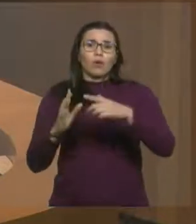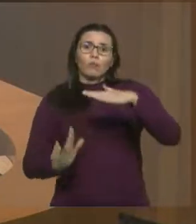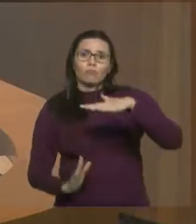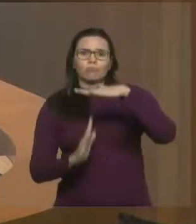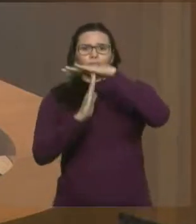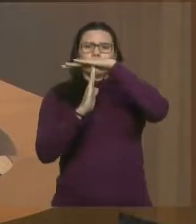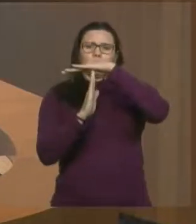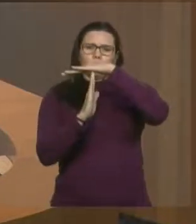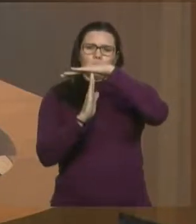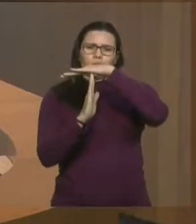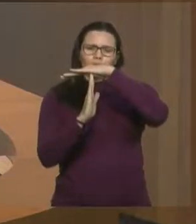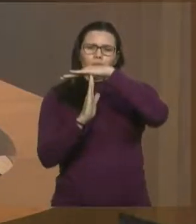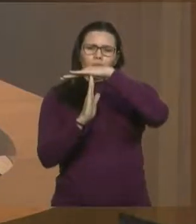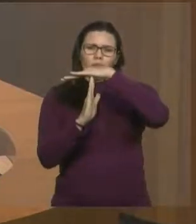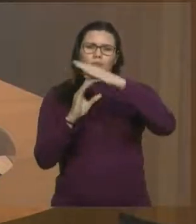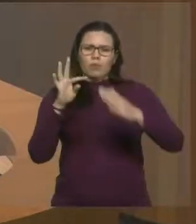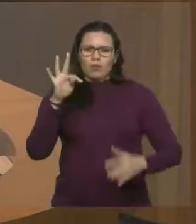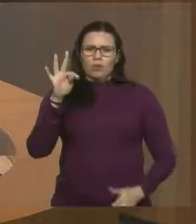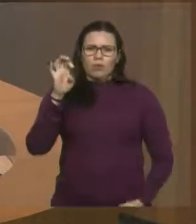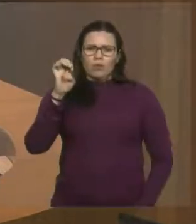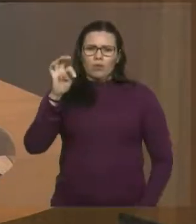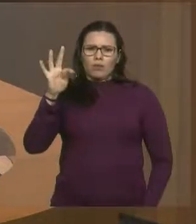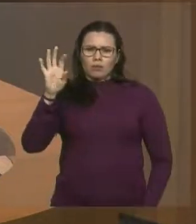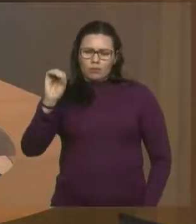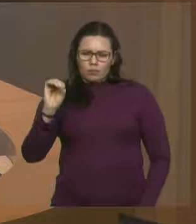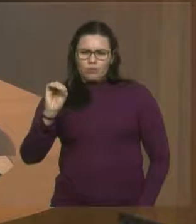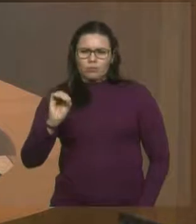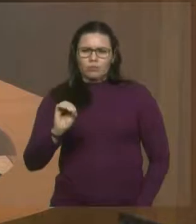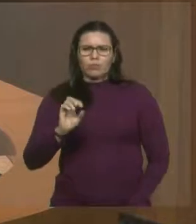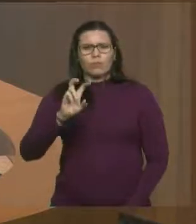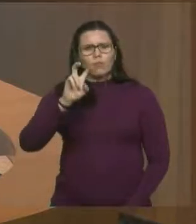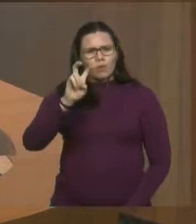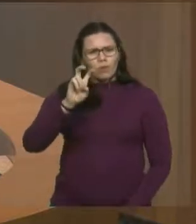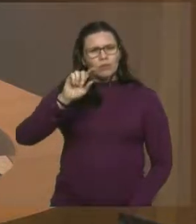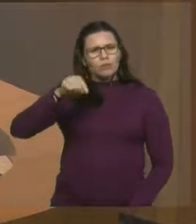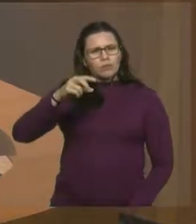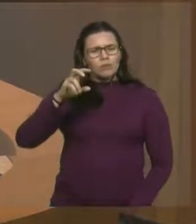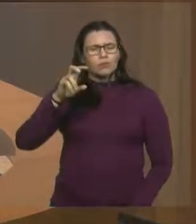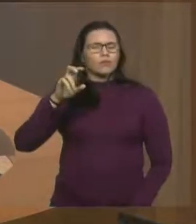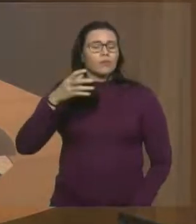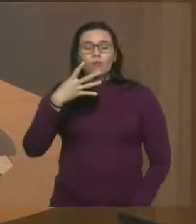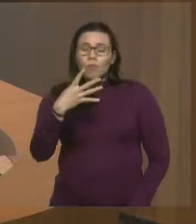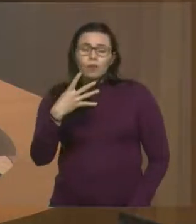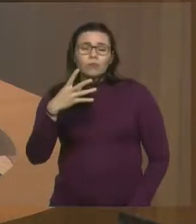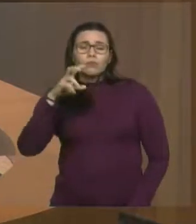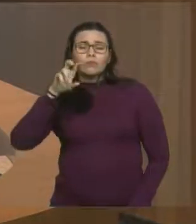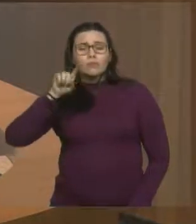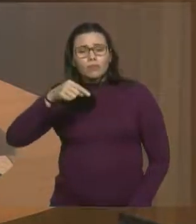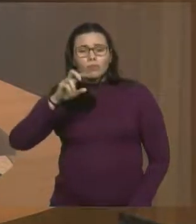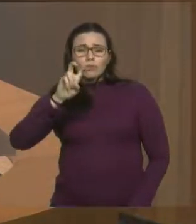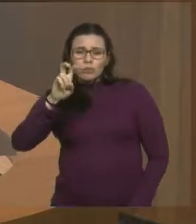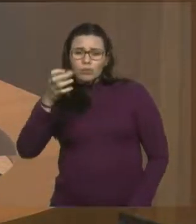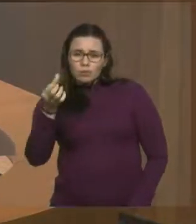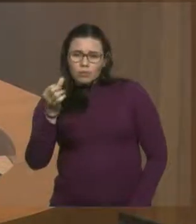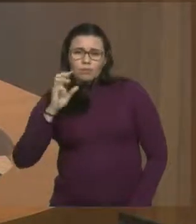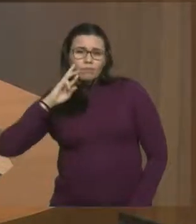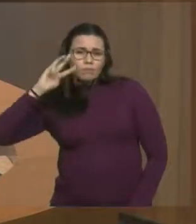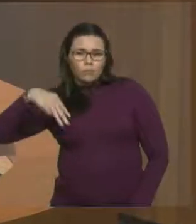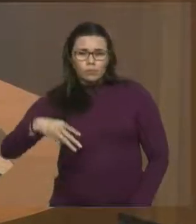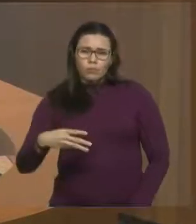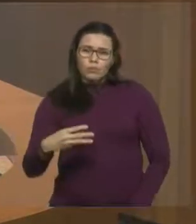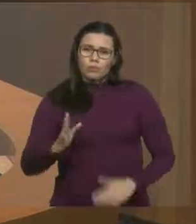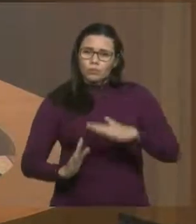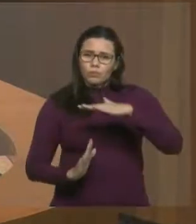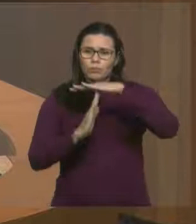um problema que esbarra numa coisa, doutora Helena, que a senhora conhece muito bem, que é a pactuação dos próprios valores aqui, o que há de